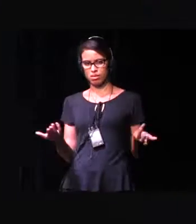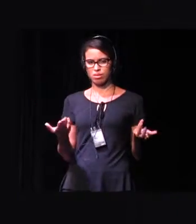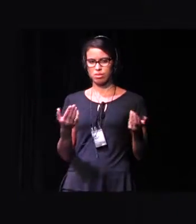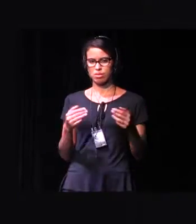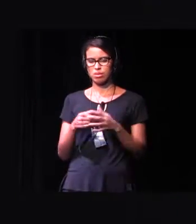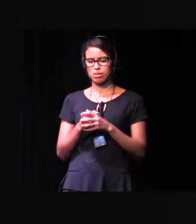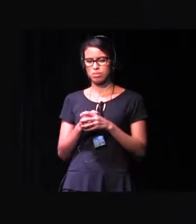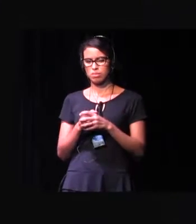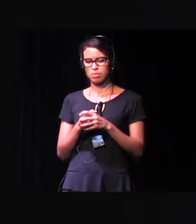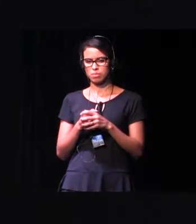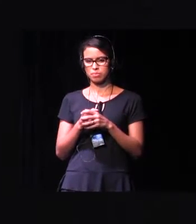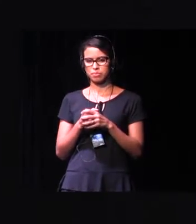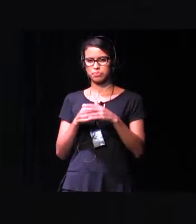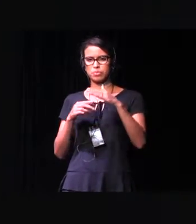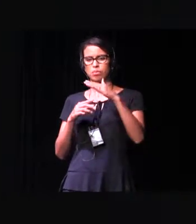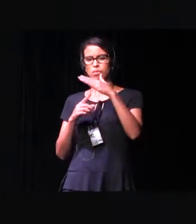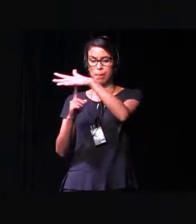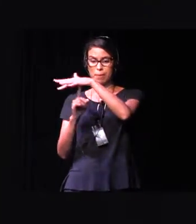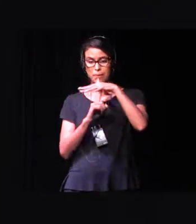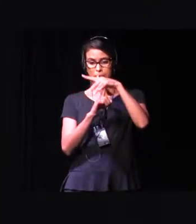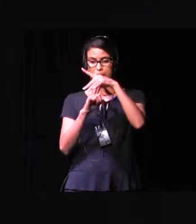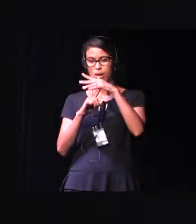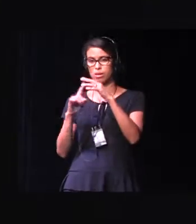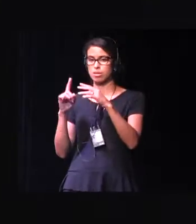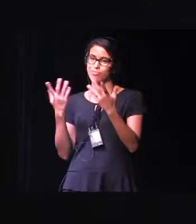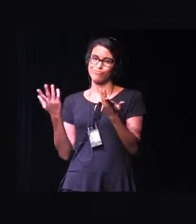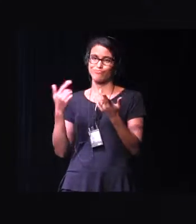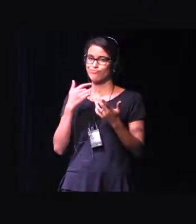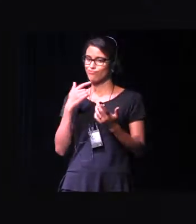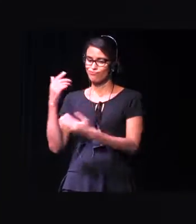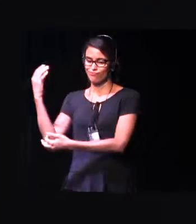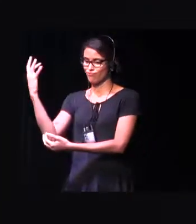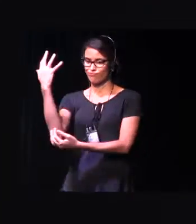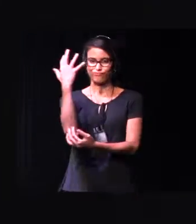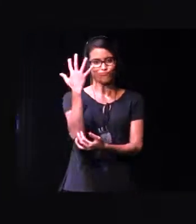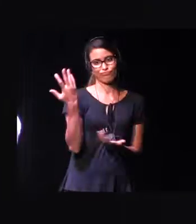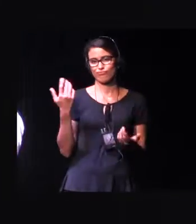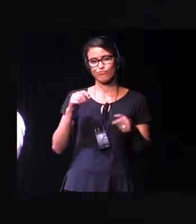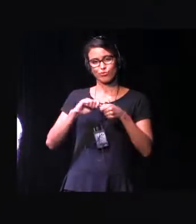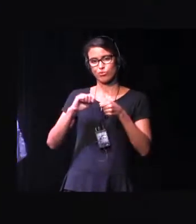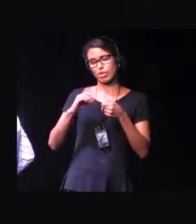Finalmente, não fica mais nada do que uma coberta, um teto.